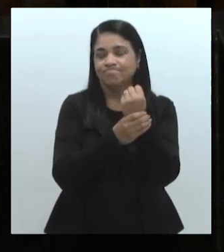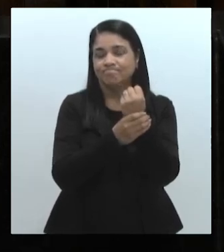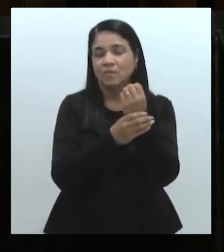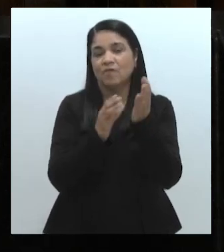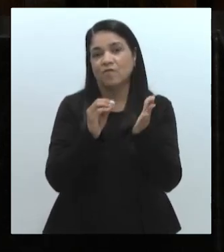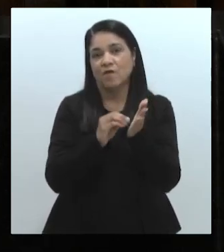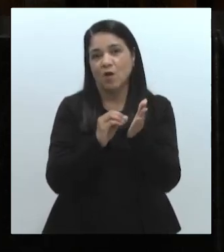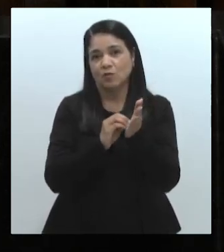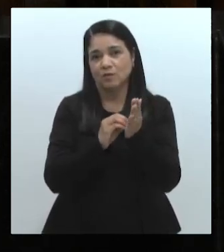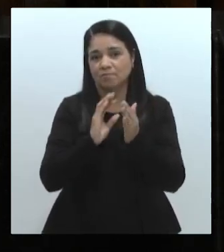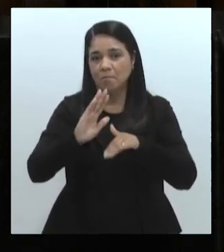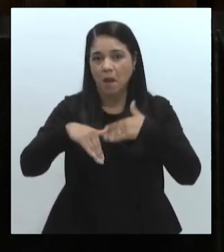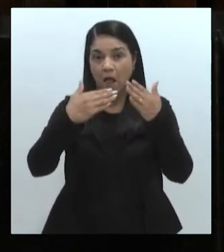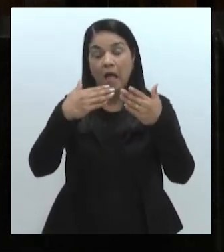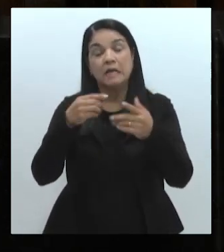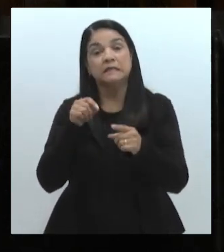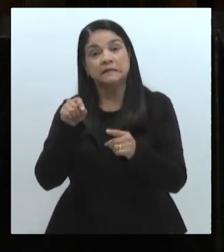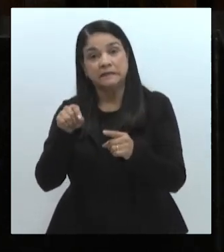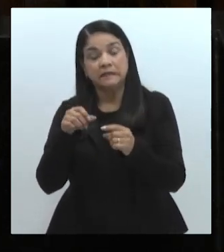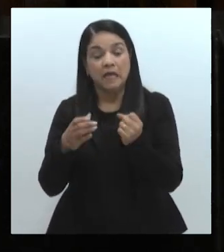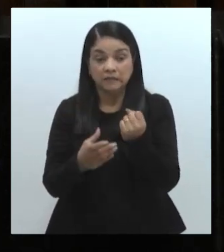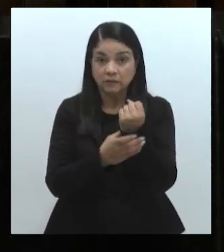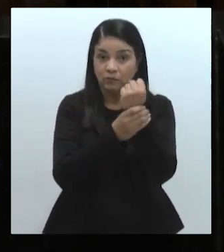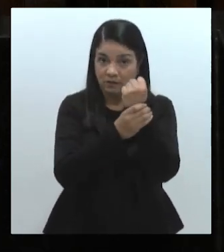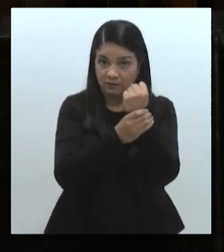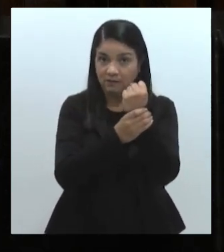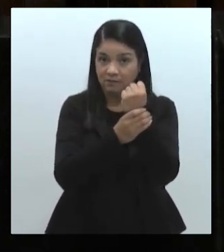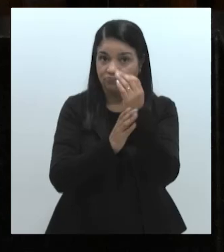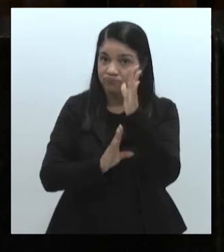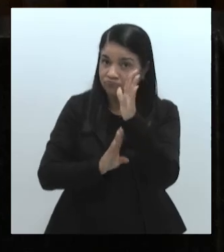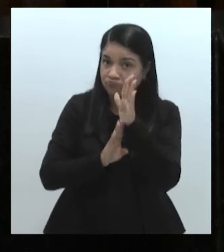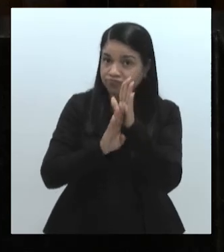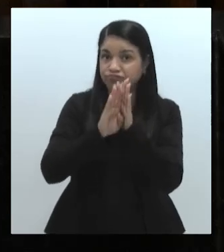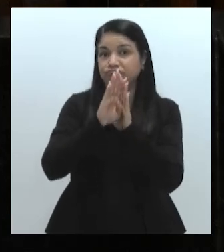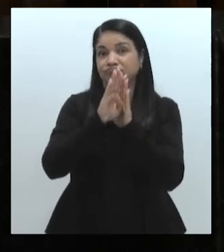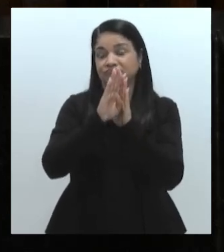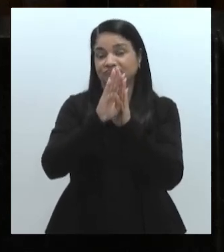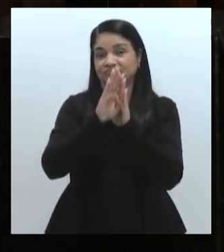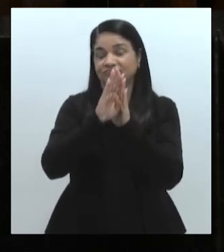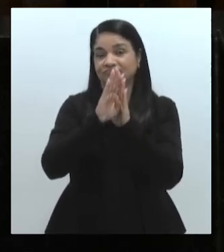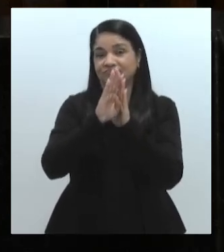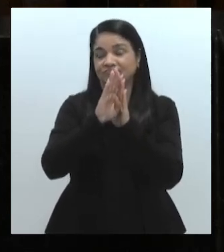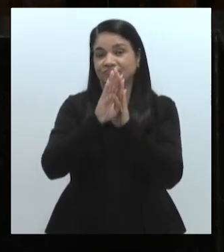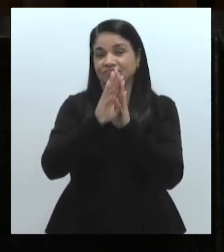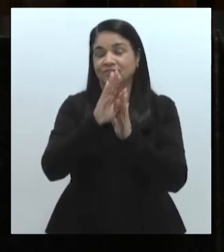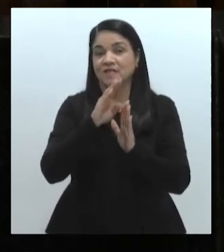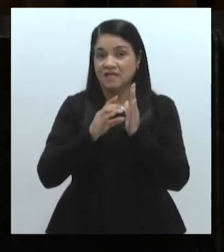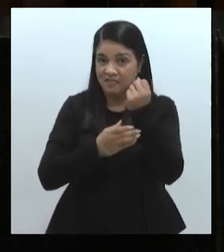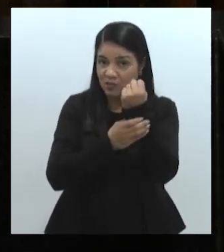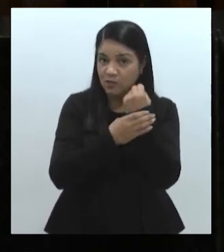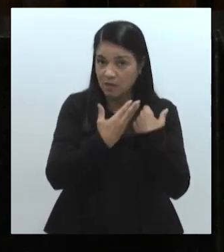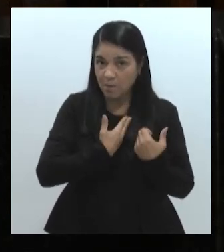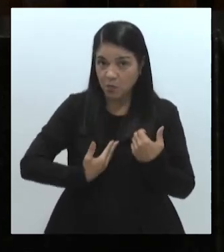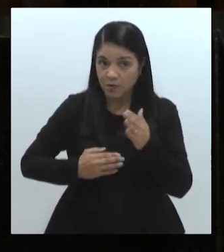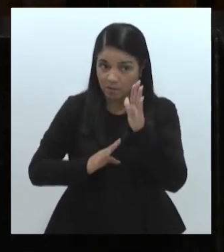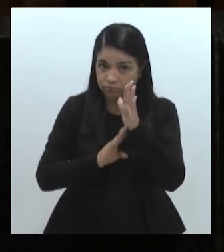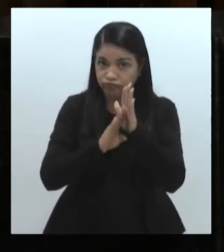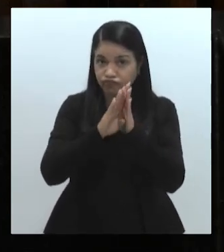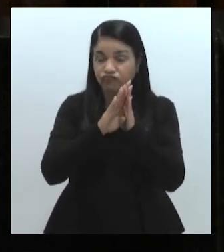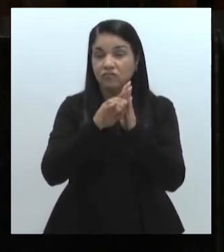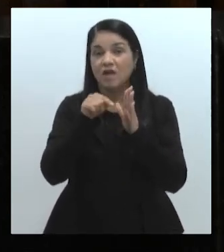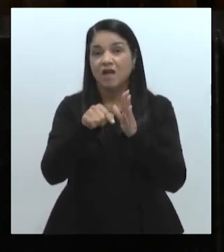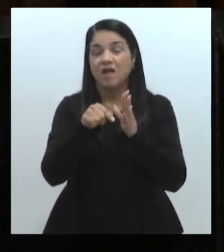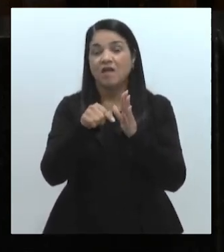cresce, o desenvolvimento econômico e social fica mais frágil ainda. E essa